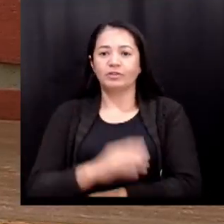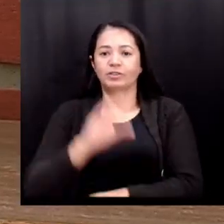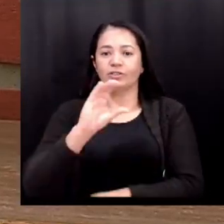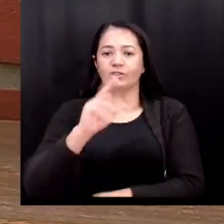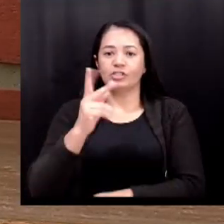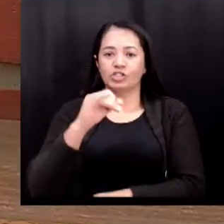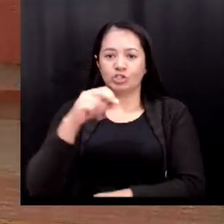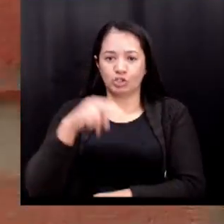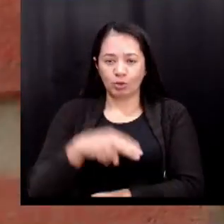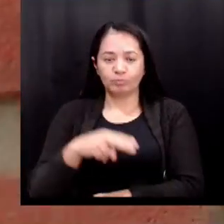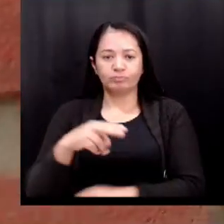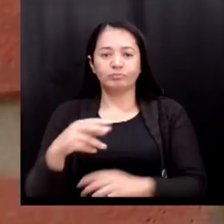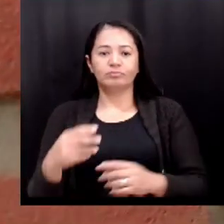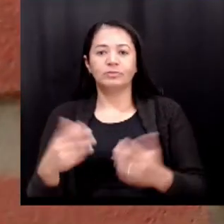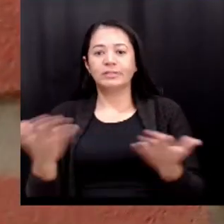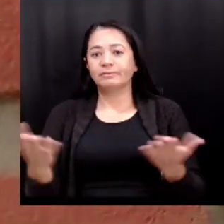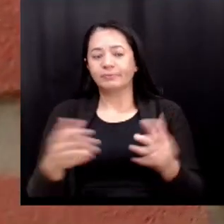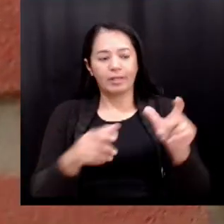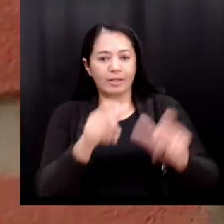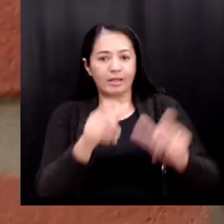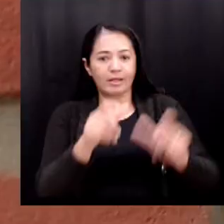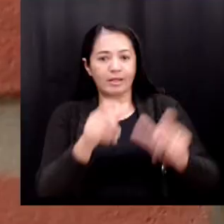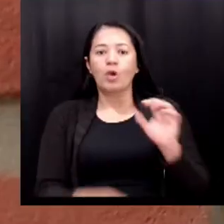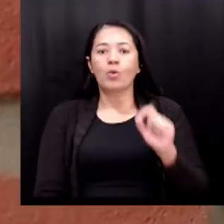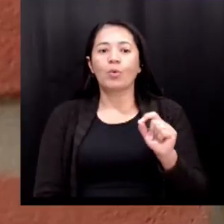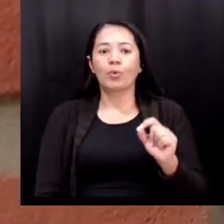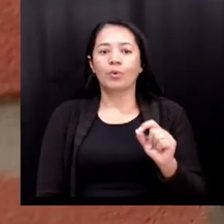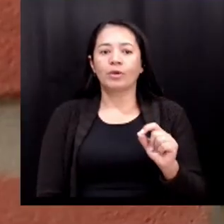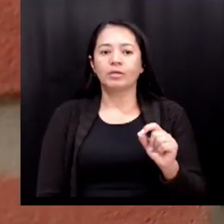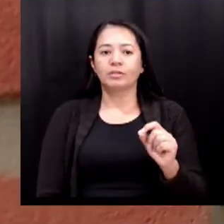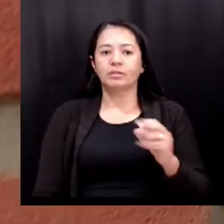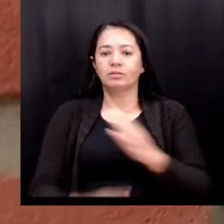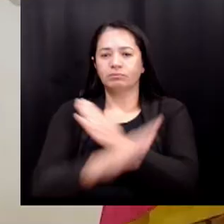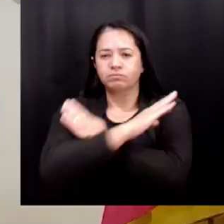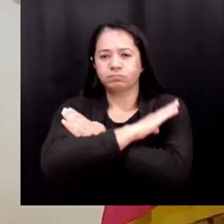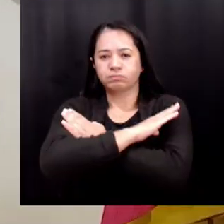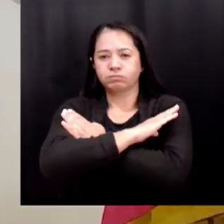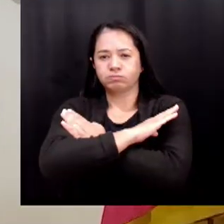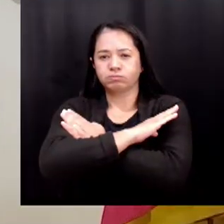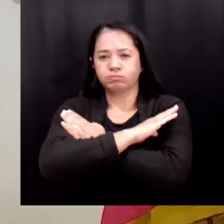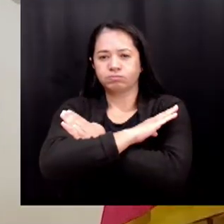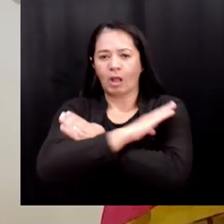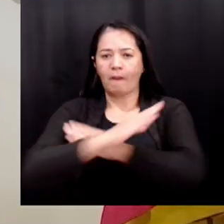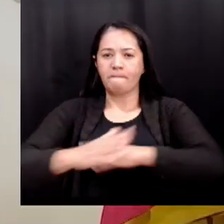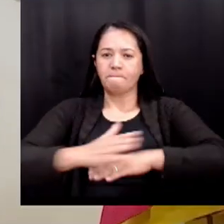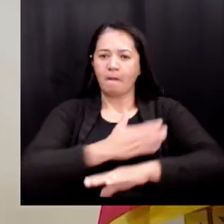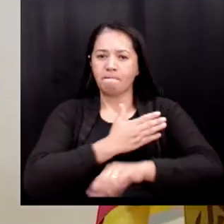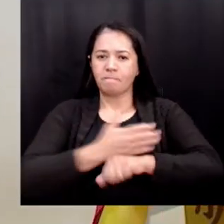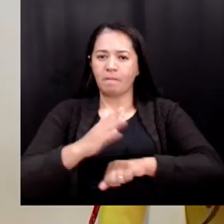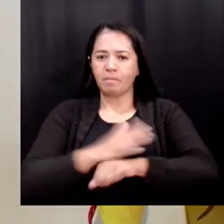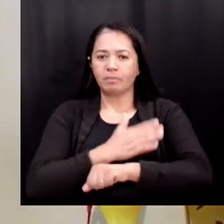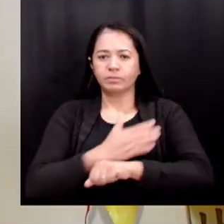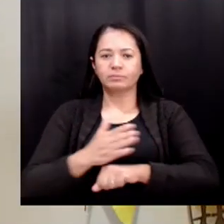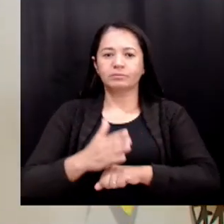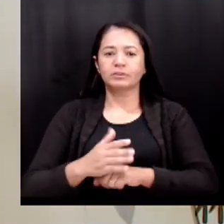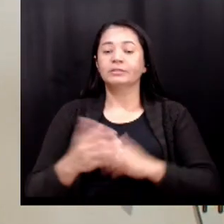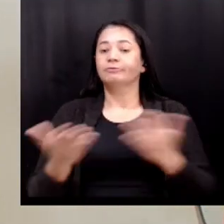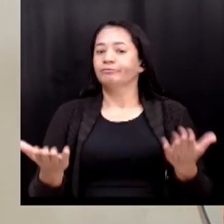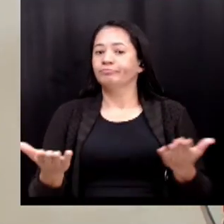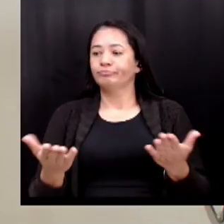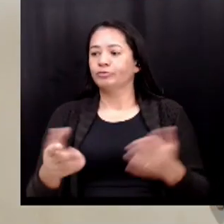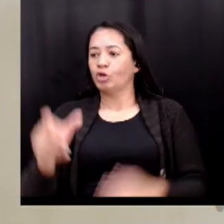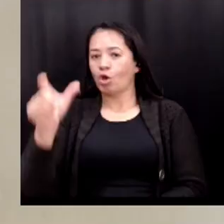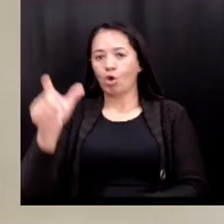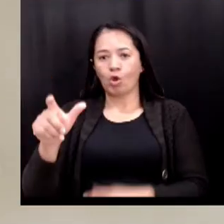os shinobi nada mais eram do que samurais extremamente habilidosos. E aí o senhor feudal, num lugar de